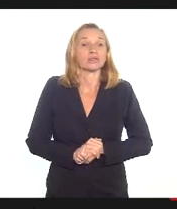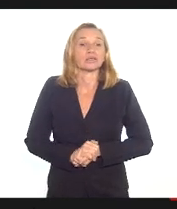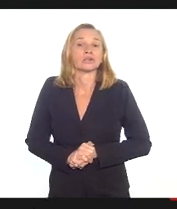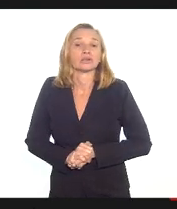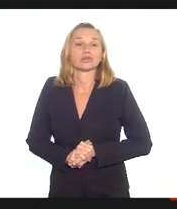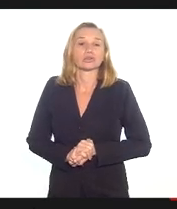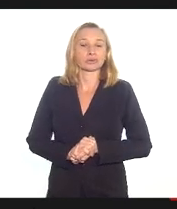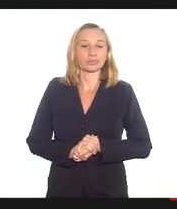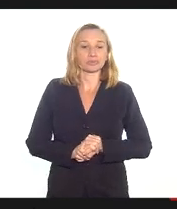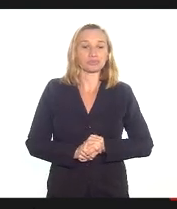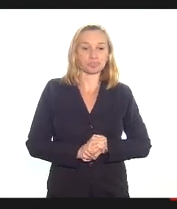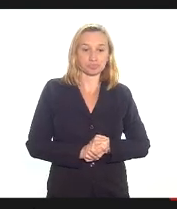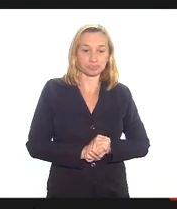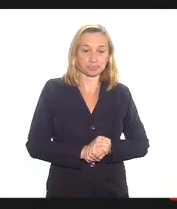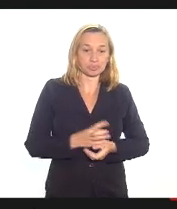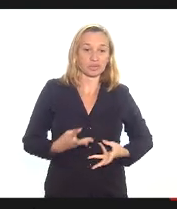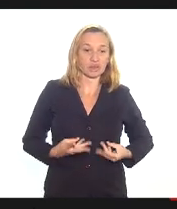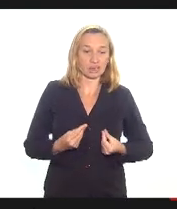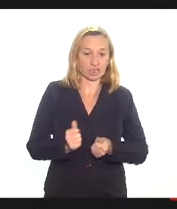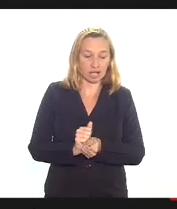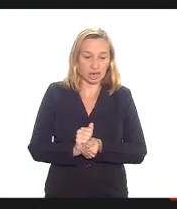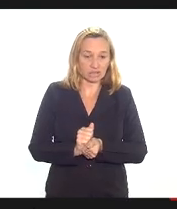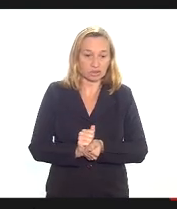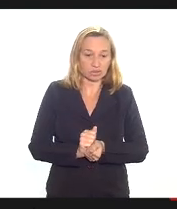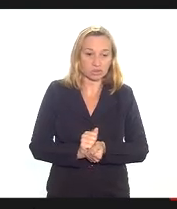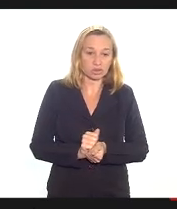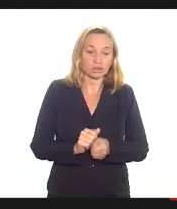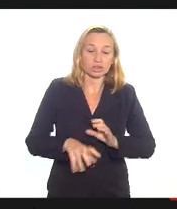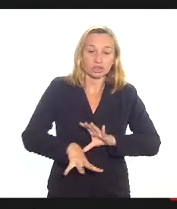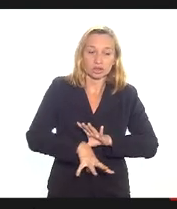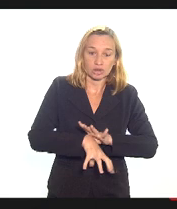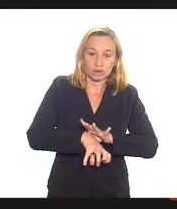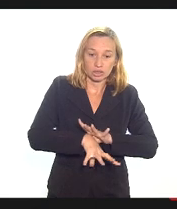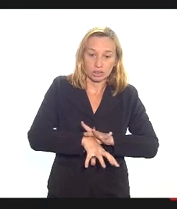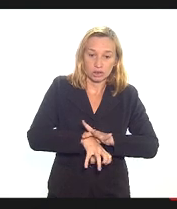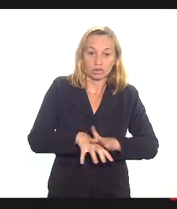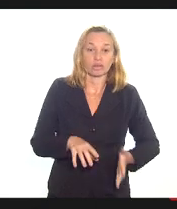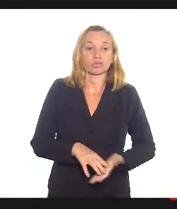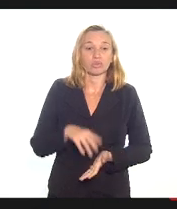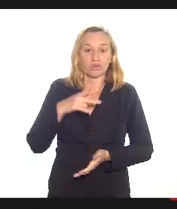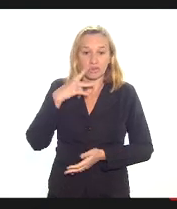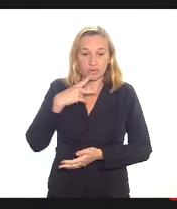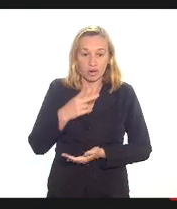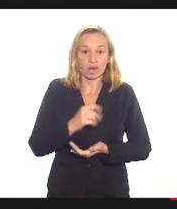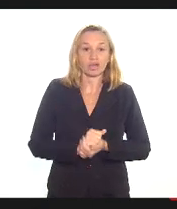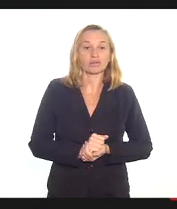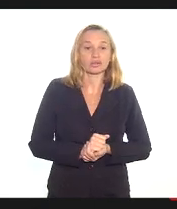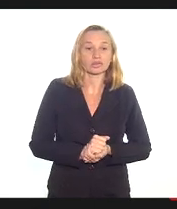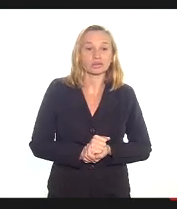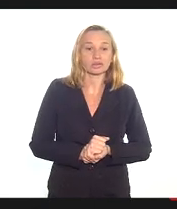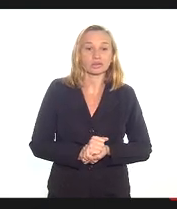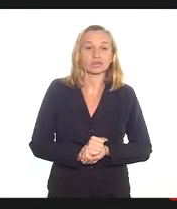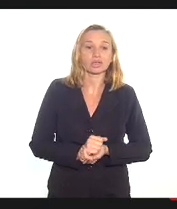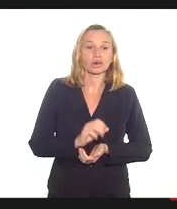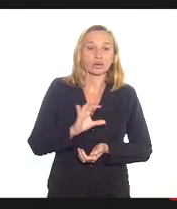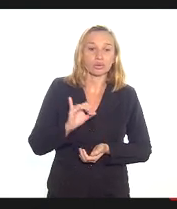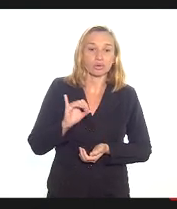Vamos lá. Gastos na fase de exploração. Como eu disse, o concessionário pode deduzir com